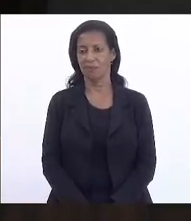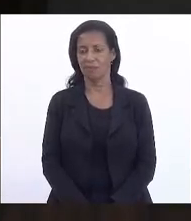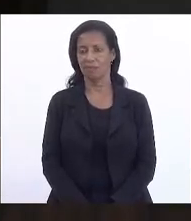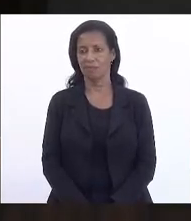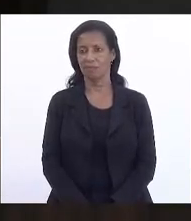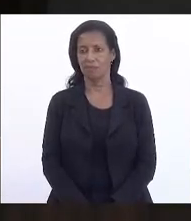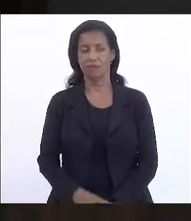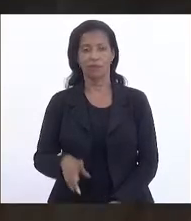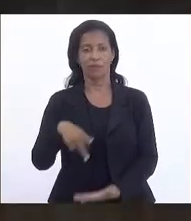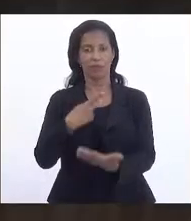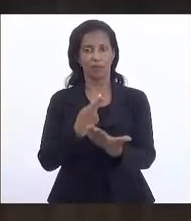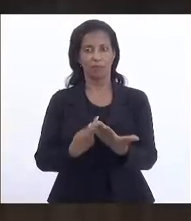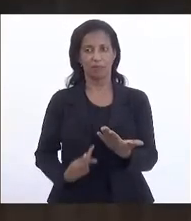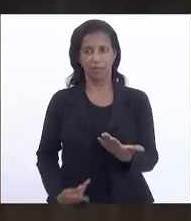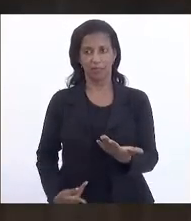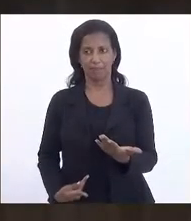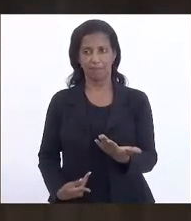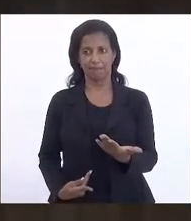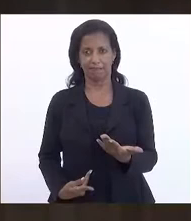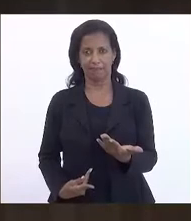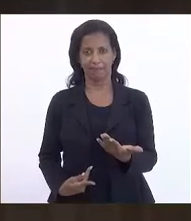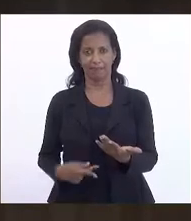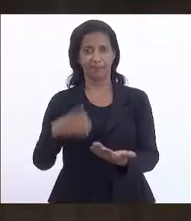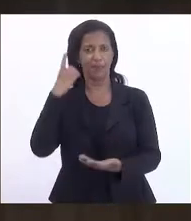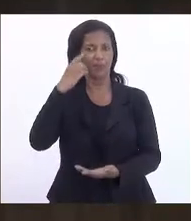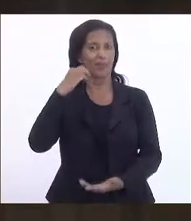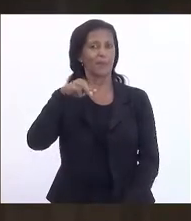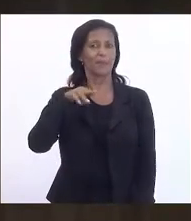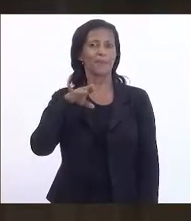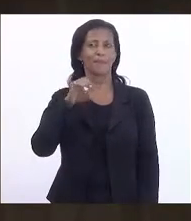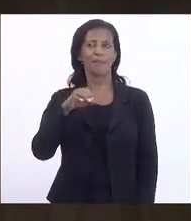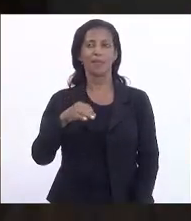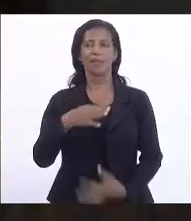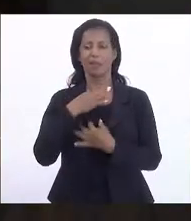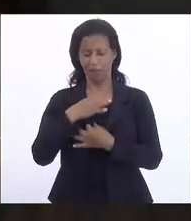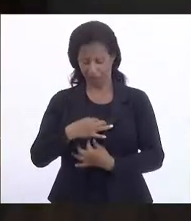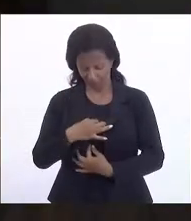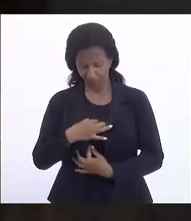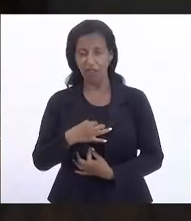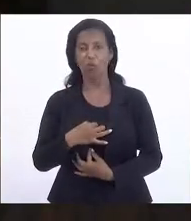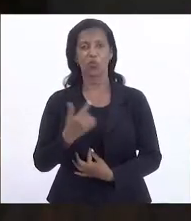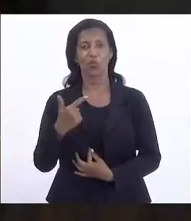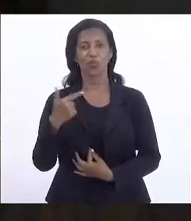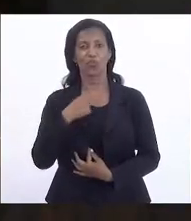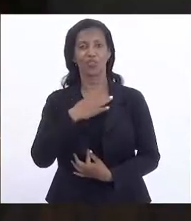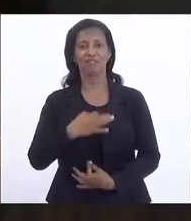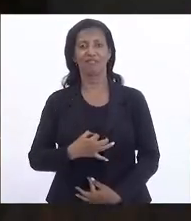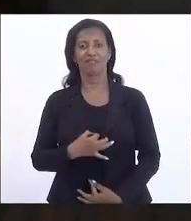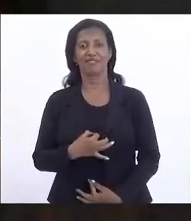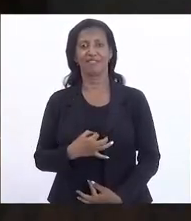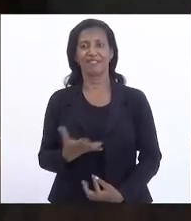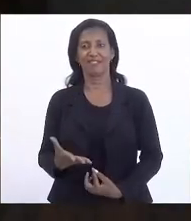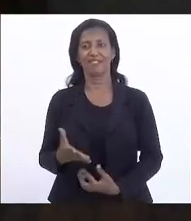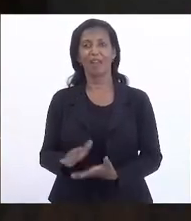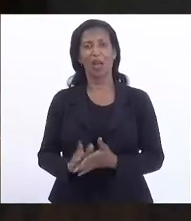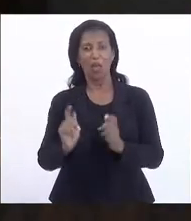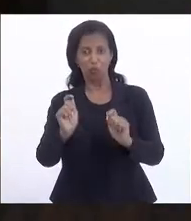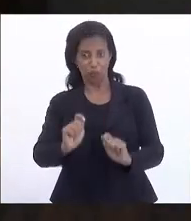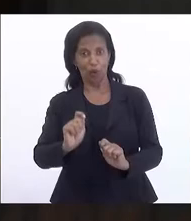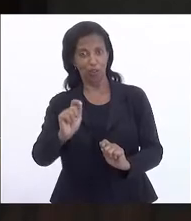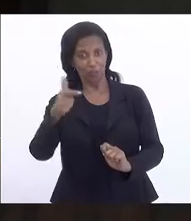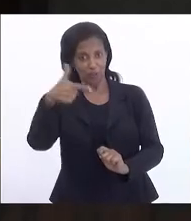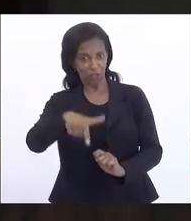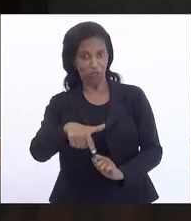Sr. Presidente... Questão de ordem, deputado Carlos Mink, sem gravata. Pode fazer. Da próxima, por favor.